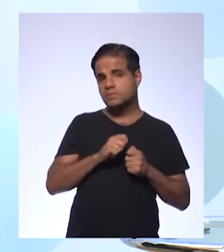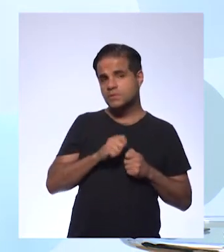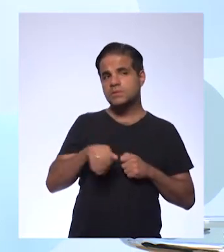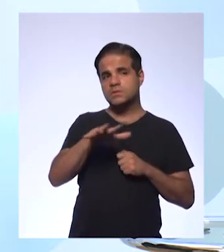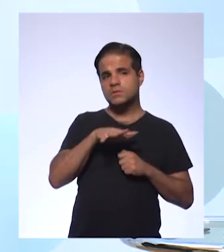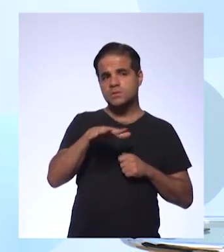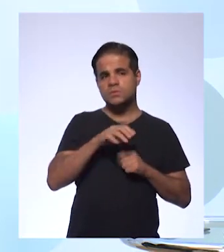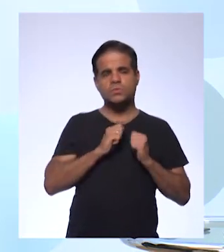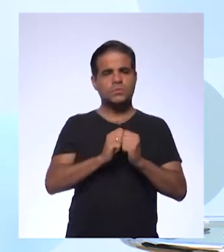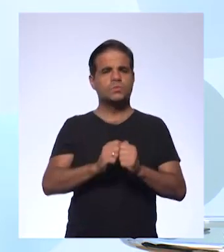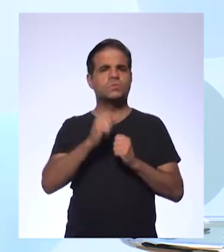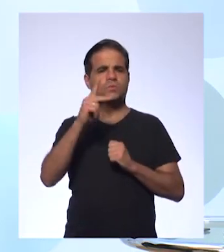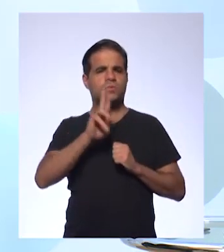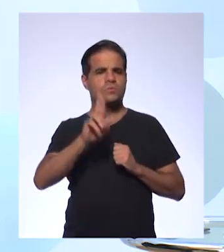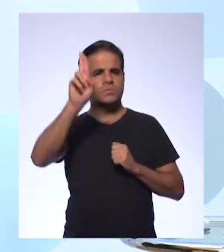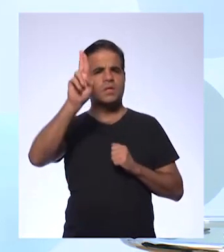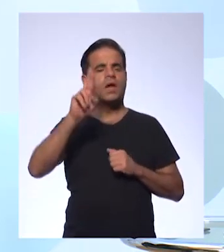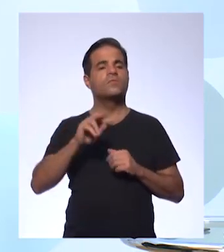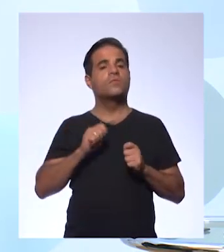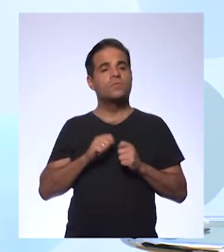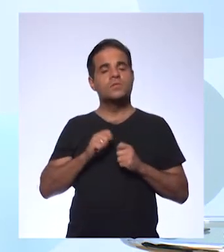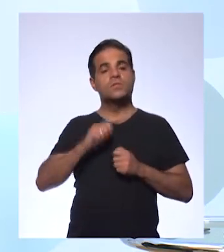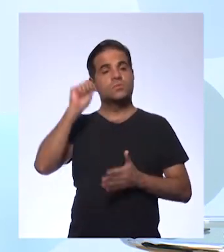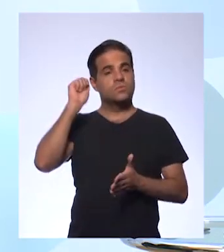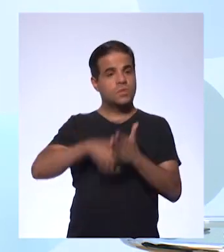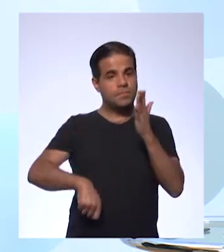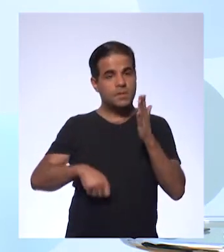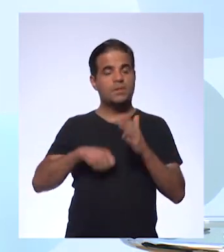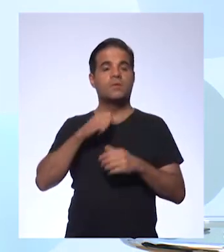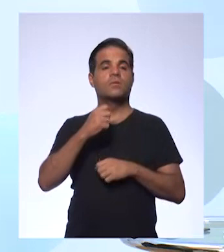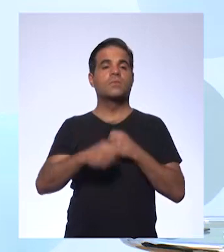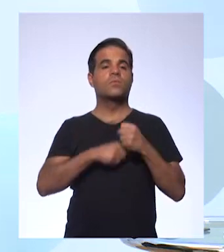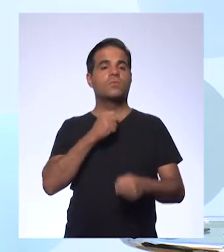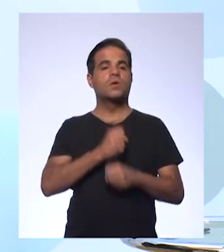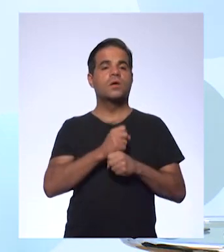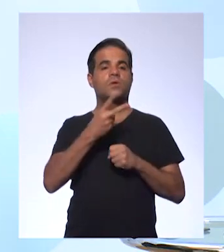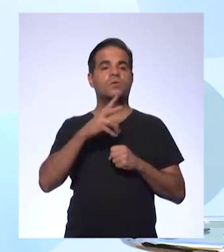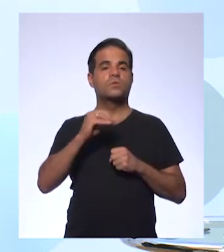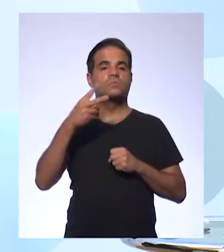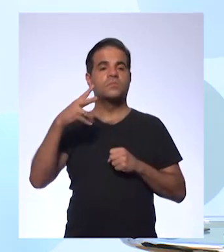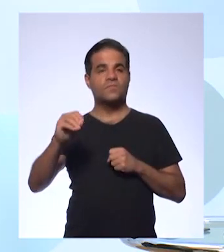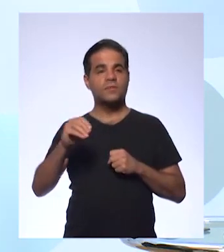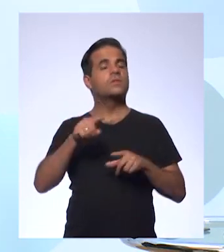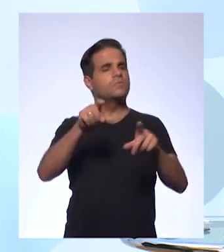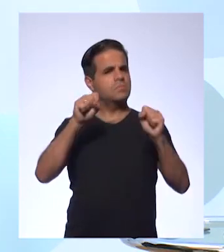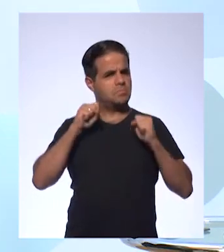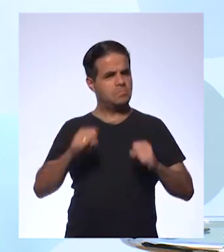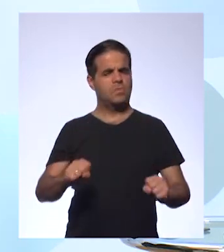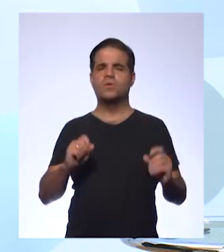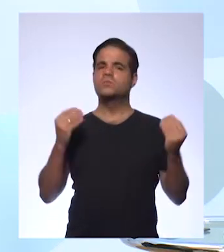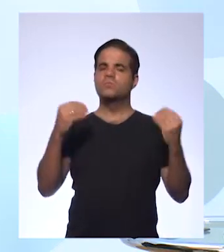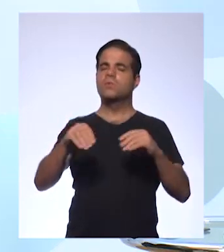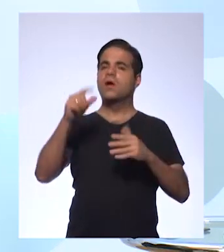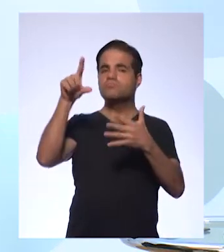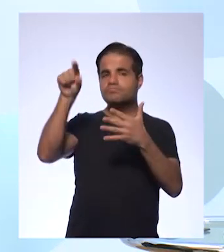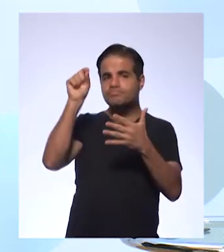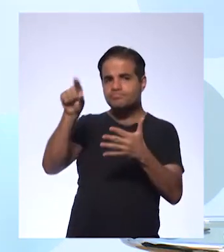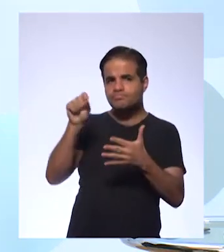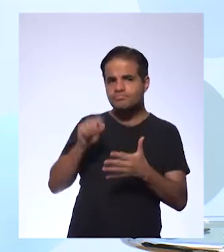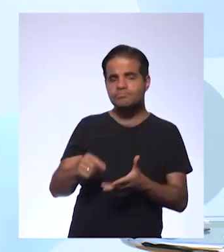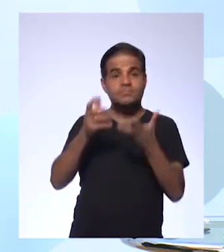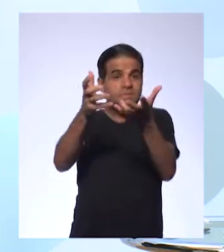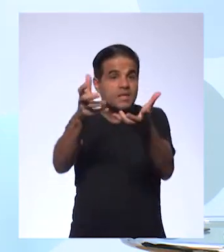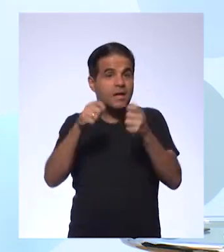parte junto com o seu responsável, for fazer a sua matrícula para 2020, você já pode colocar lá a opção que você quer